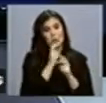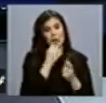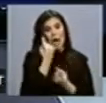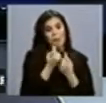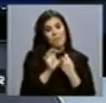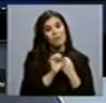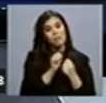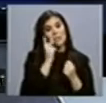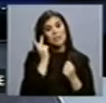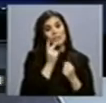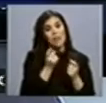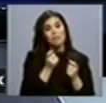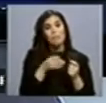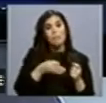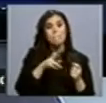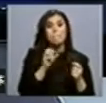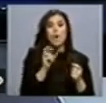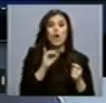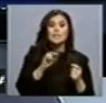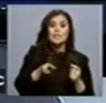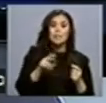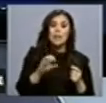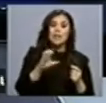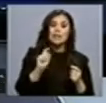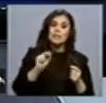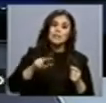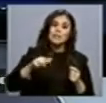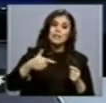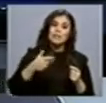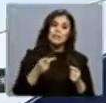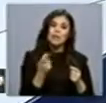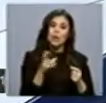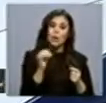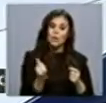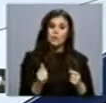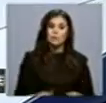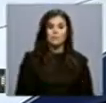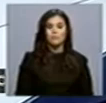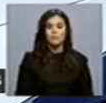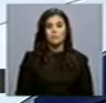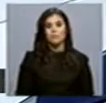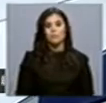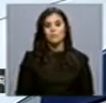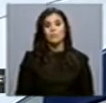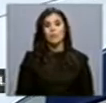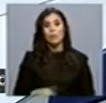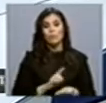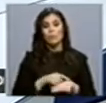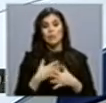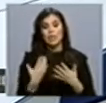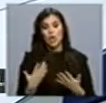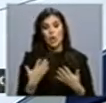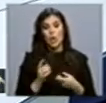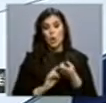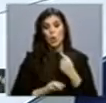de vida em Próxima Centauri. Estamos, de facto, a falar de uma explosão energética poderosíssima. Miguel, é a altura de avançarmos para uma